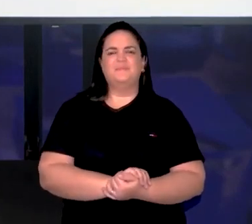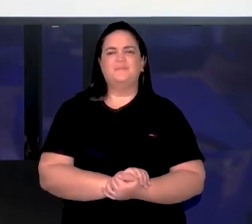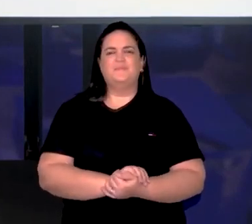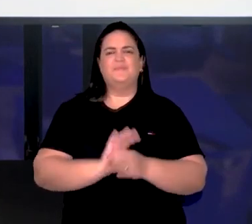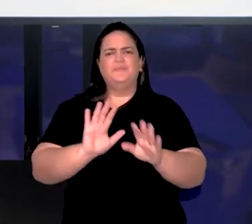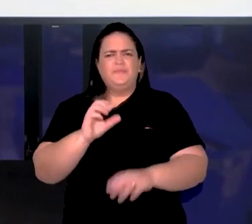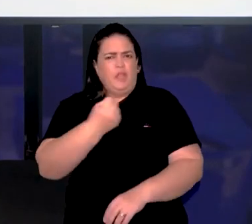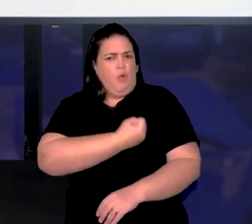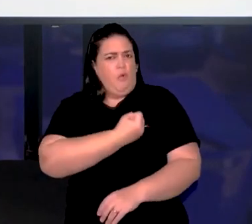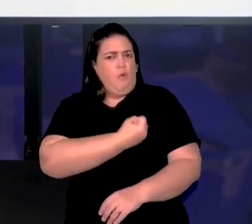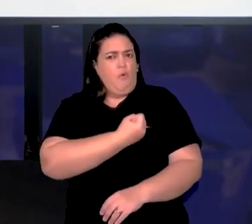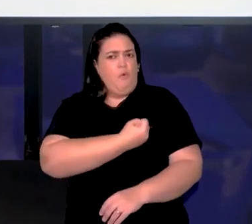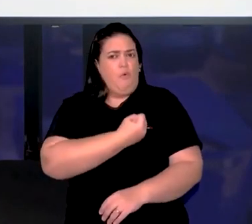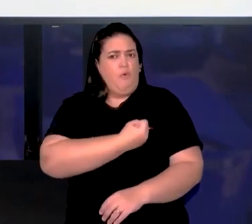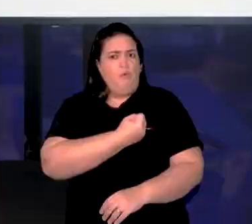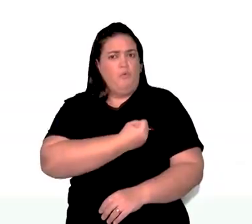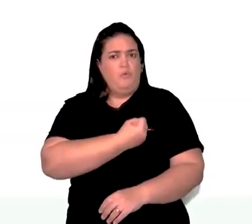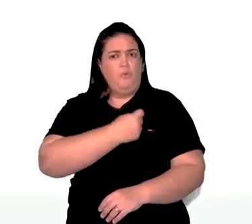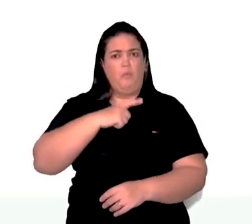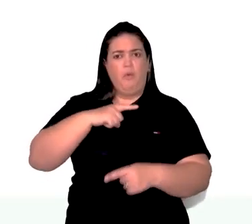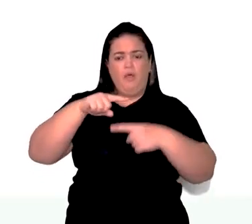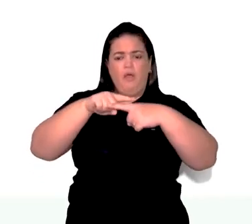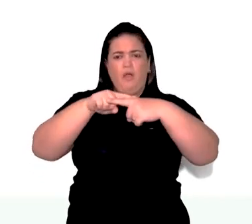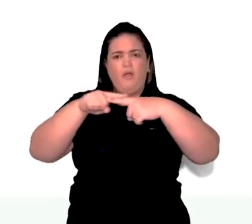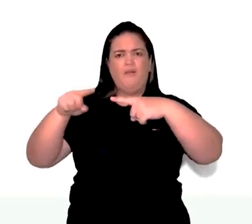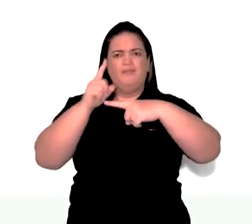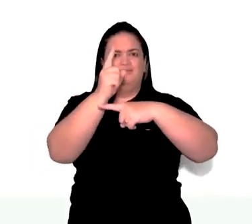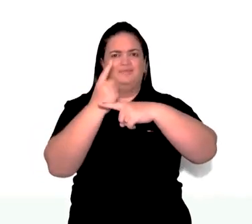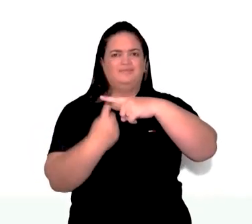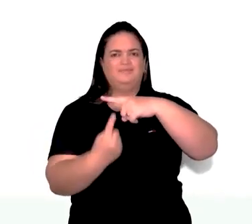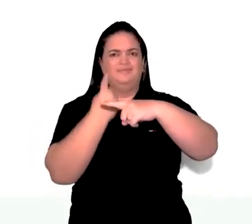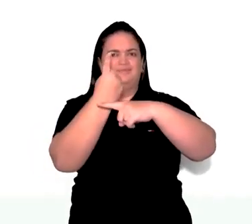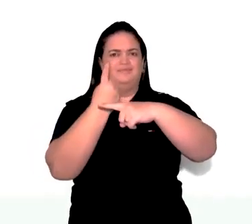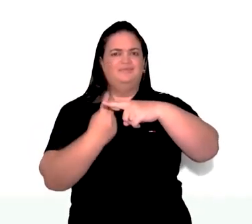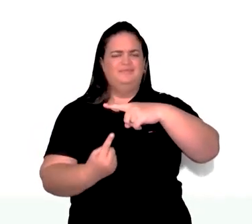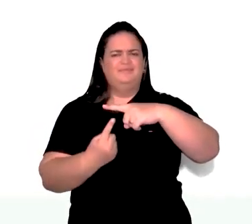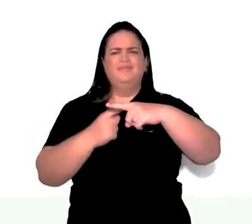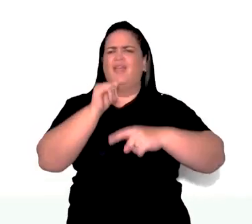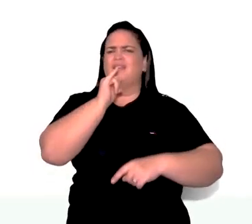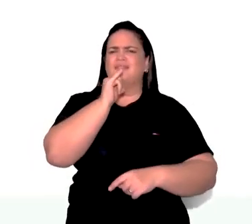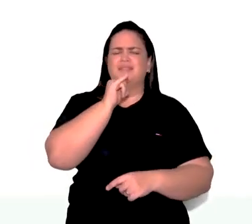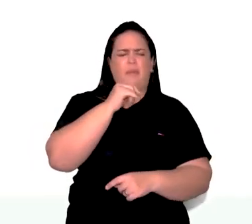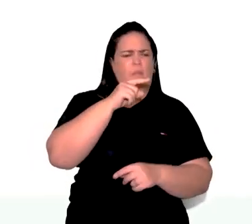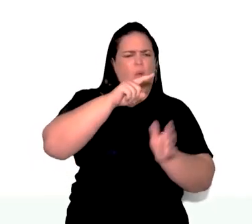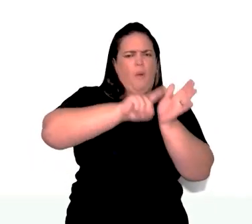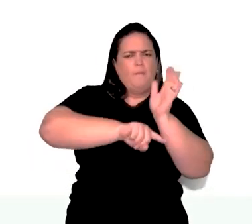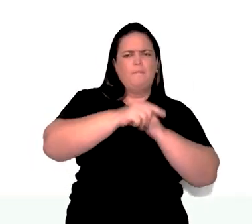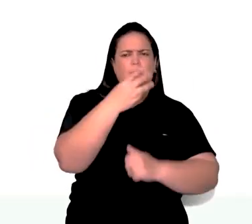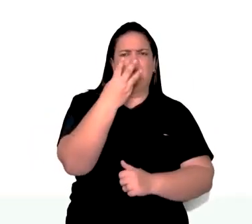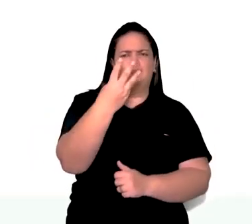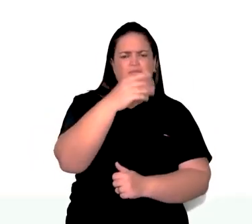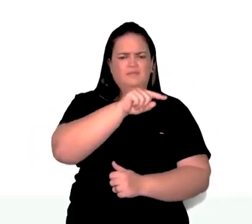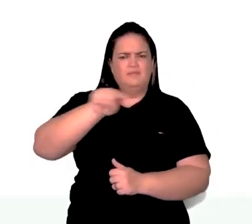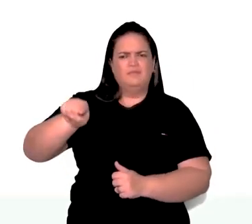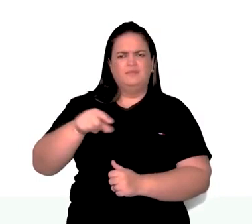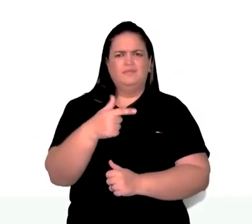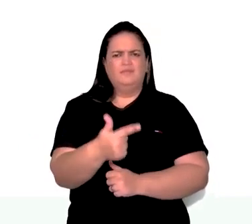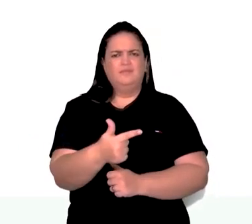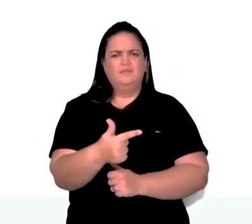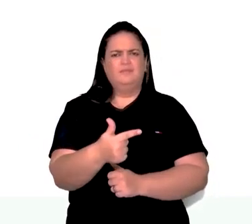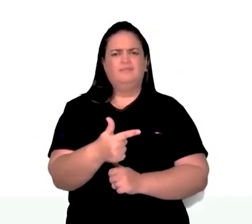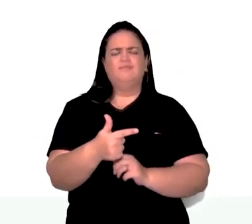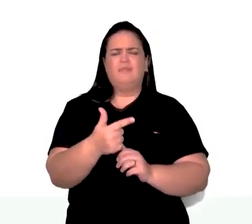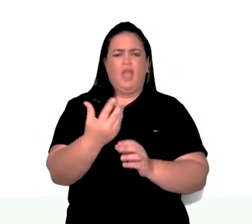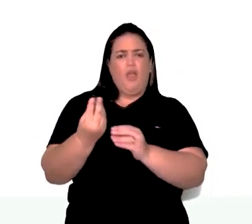O número representado pela fração menos 3/2, se fosse colocado nessa reta